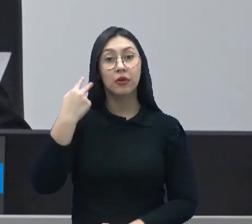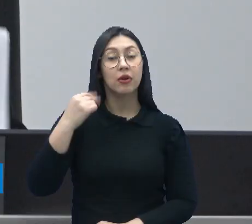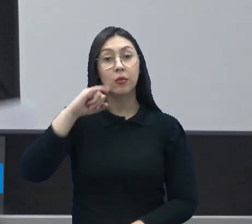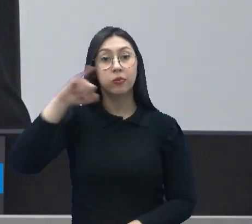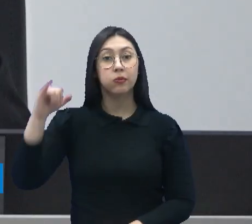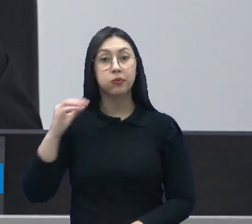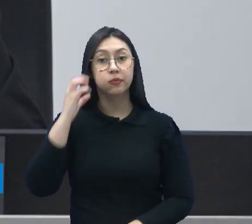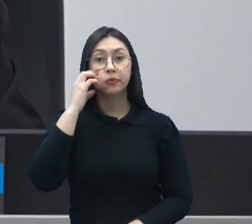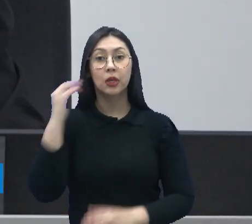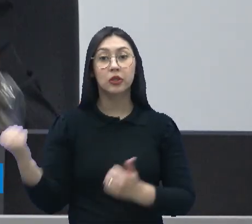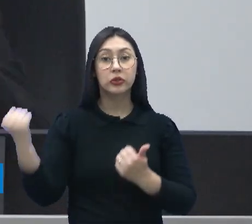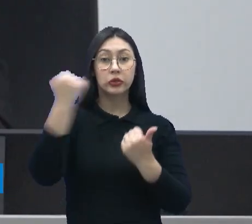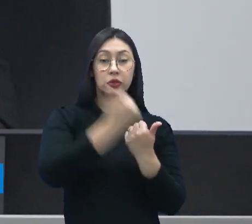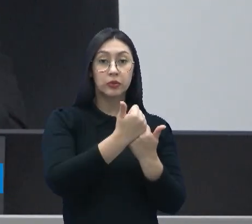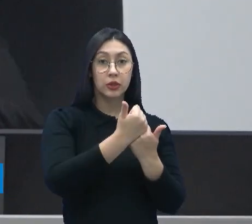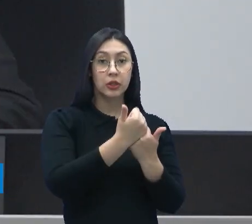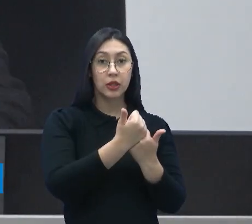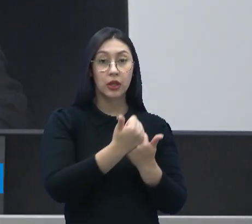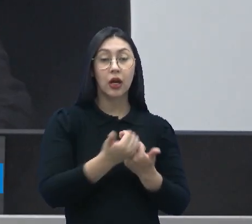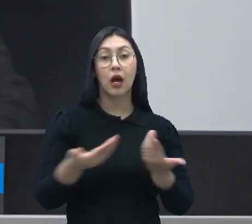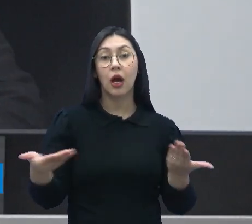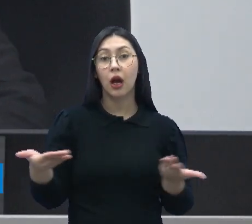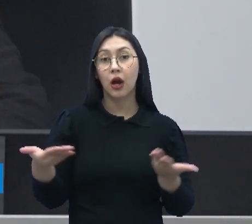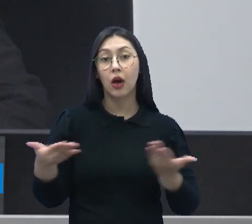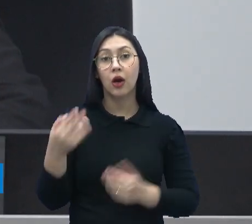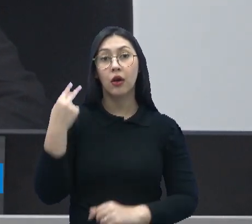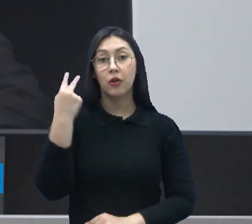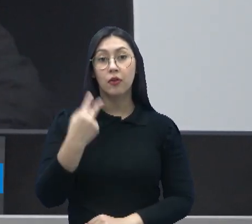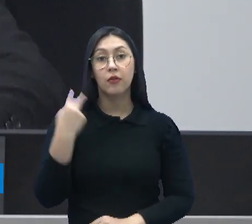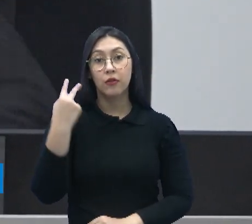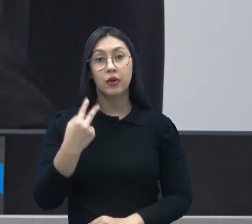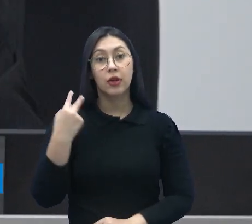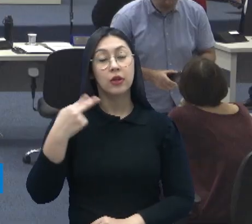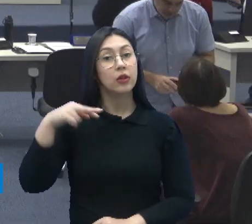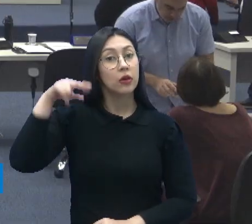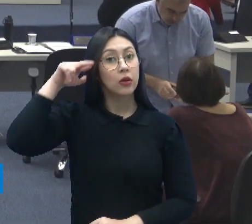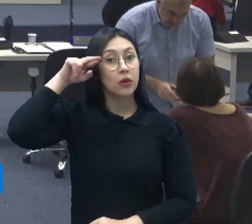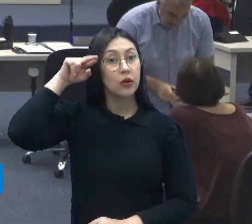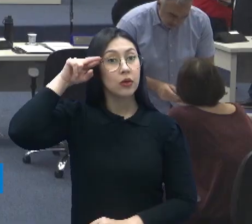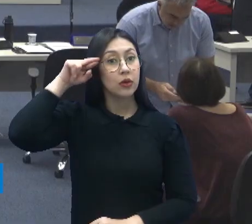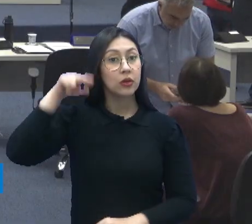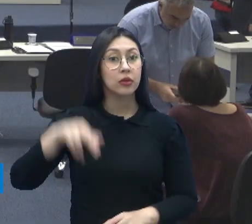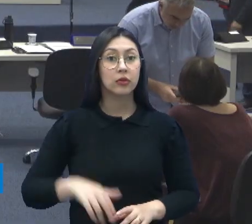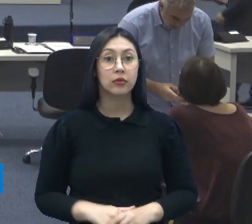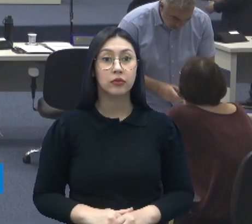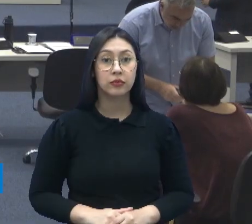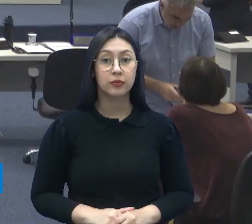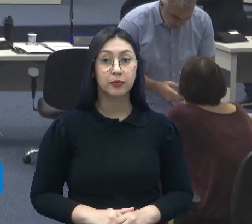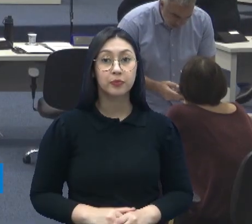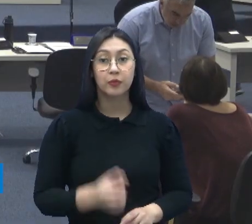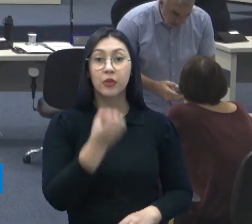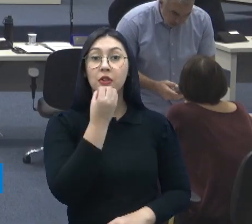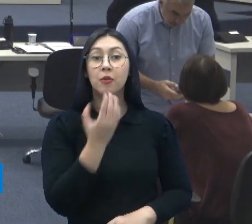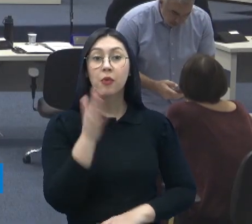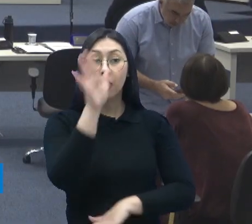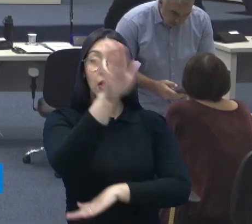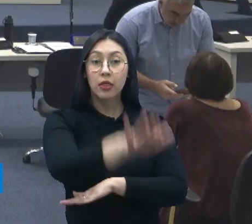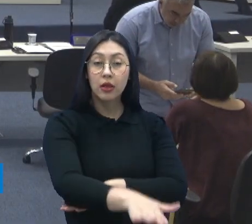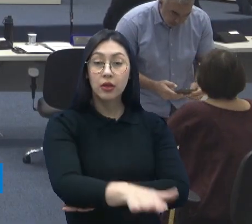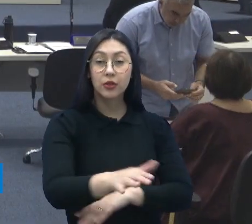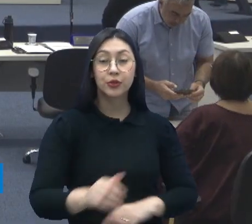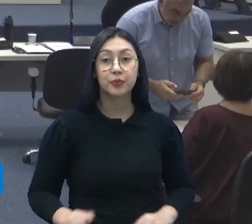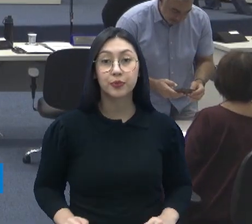assumir o trabalho da mesa. Com a palavra, o vereador Rogério Lacacém. Boa tarde, senhor presidente. Senhor